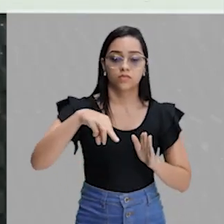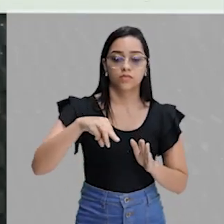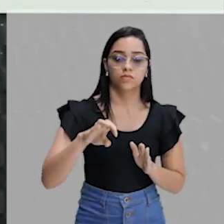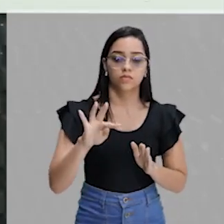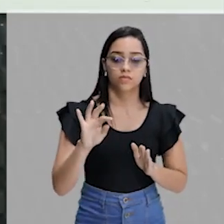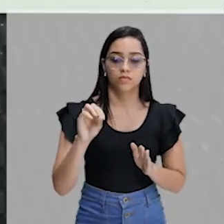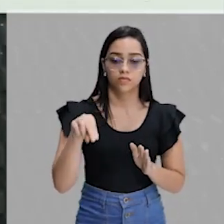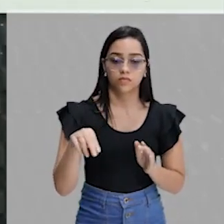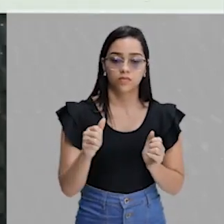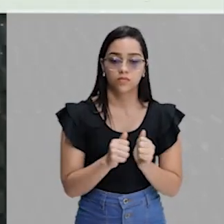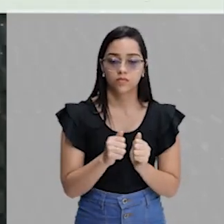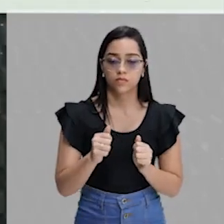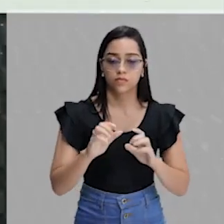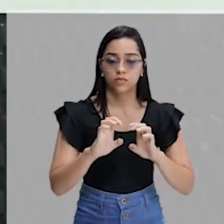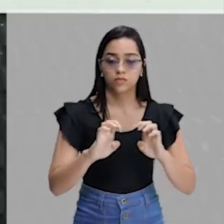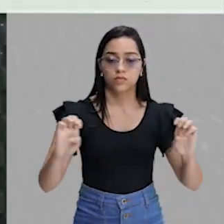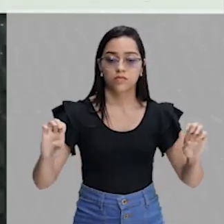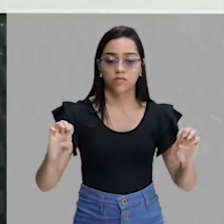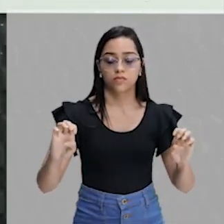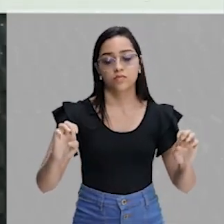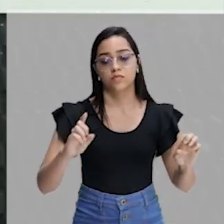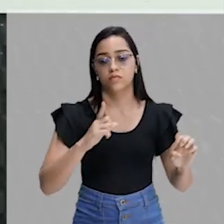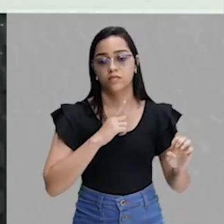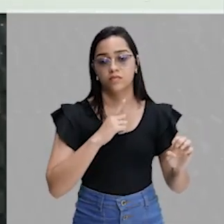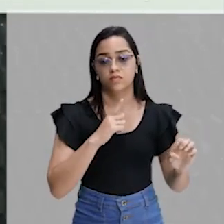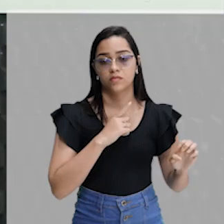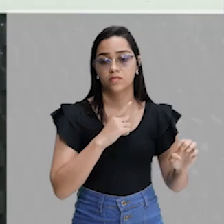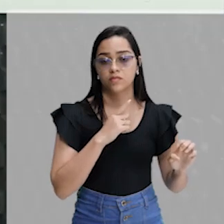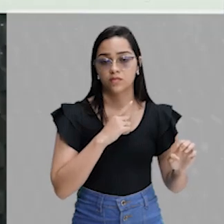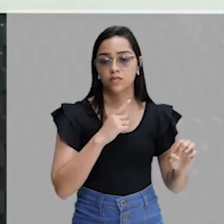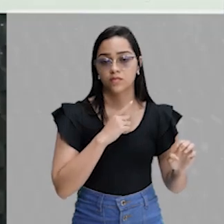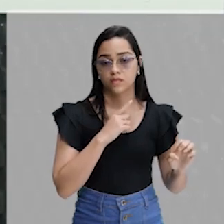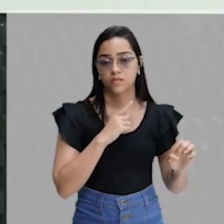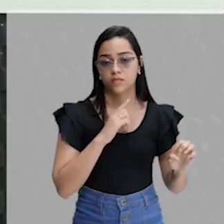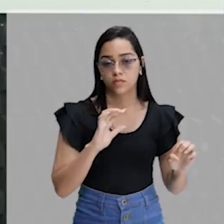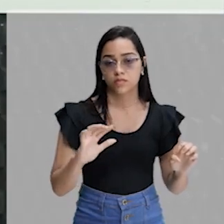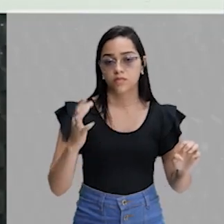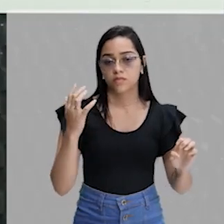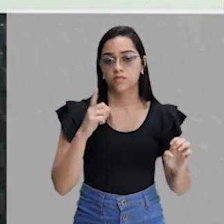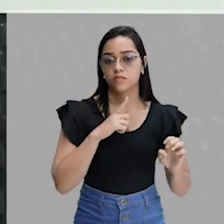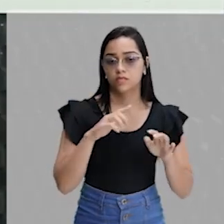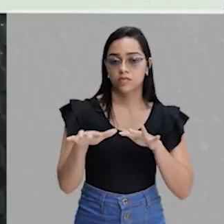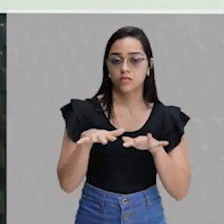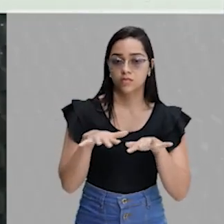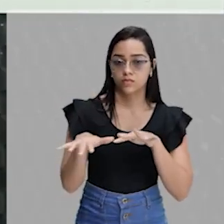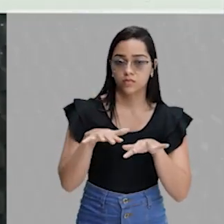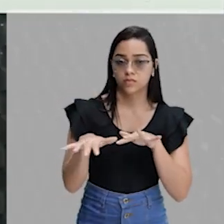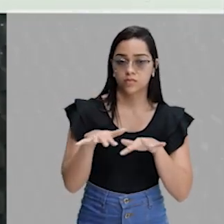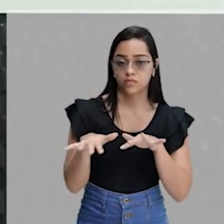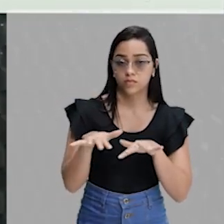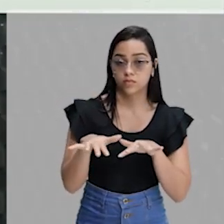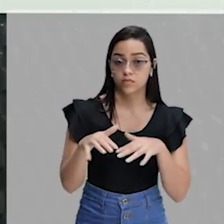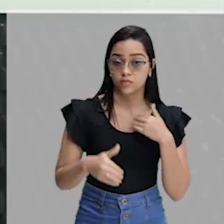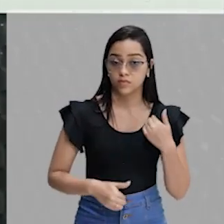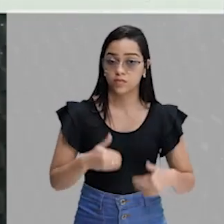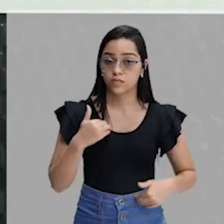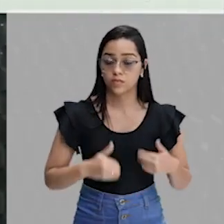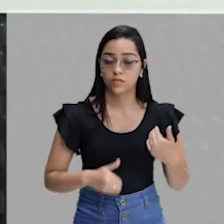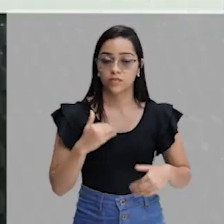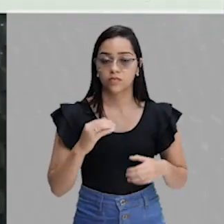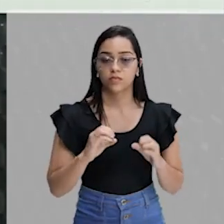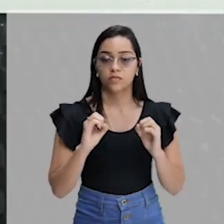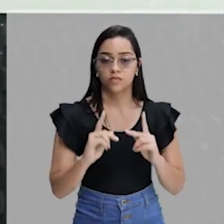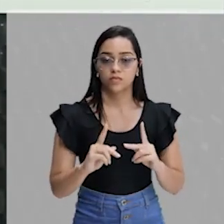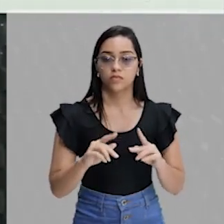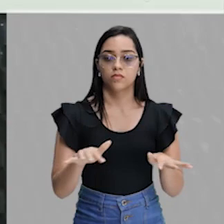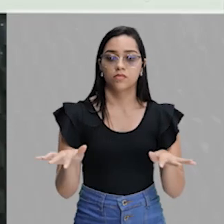com a equação de Torricelli juntamente, né, logicamente, numa situação de movimento aí de um corpo, certo? Então, o